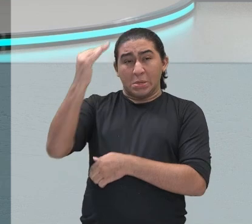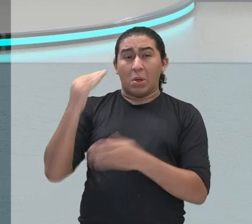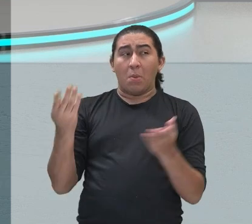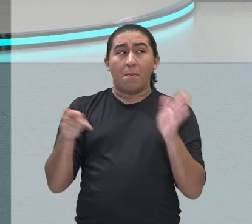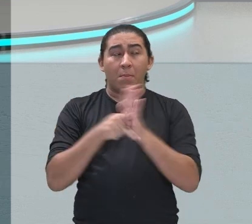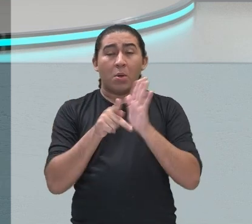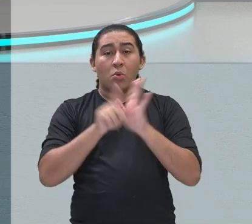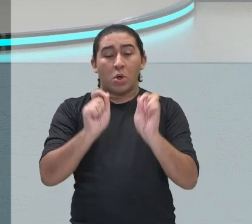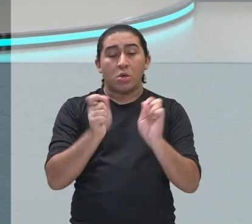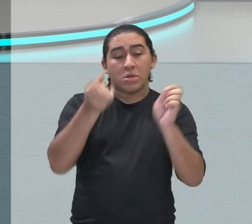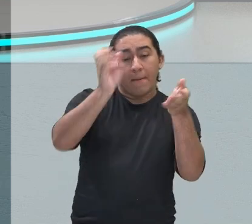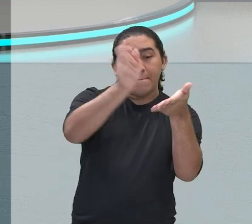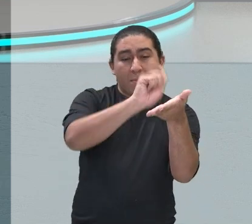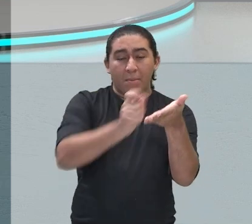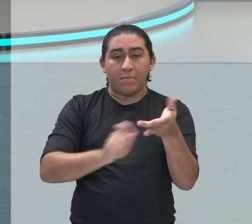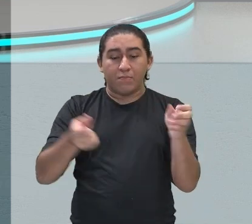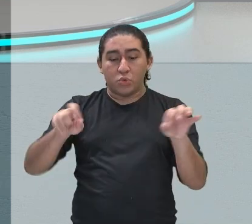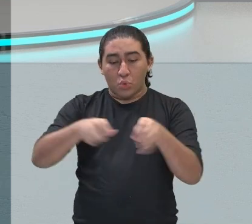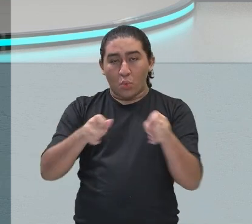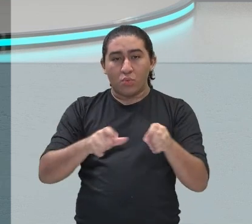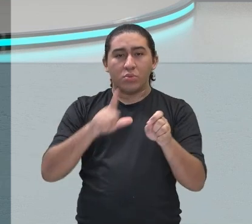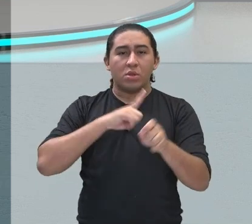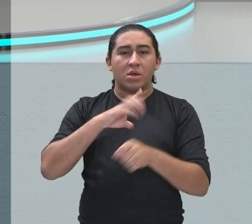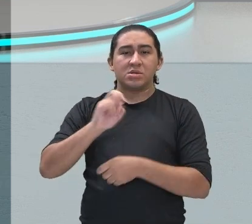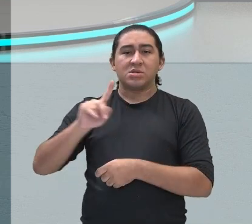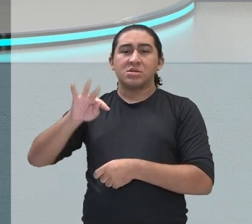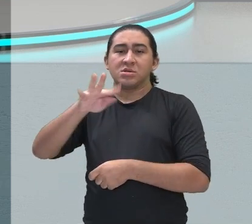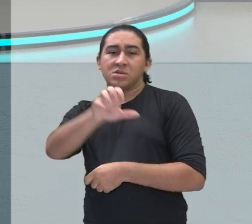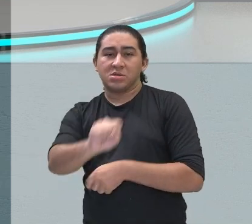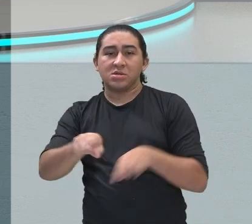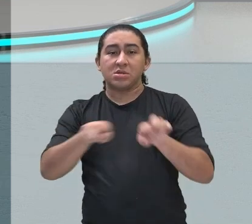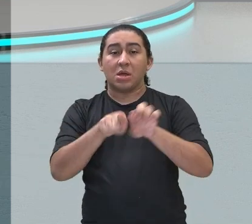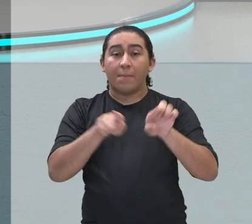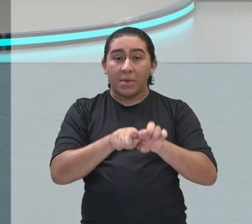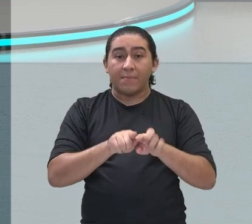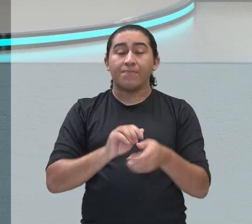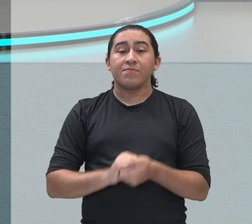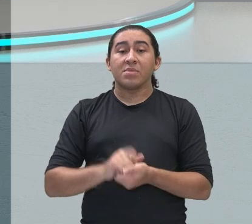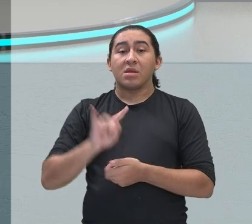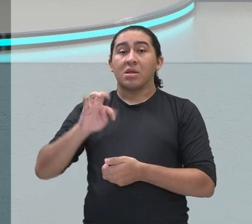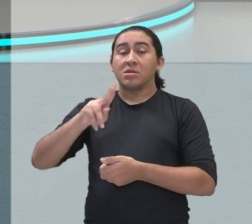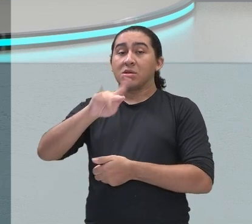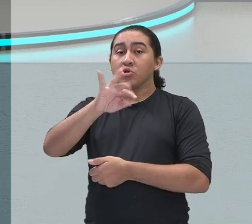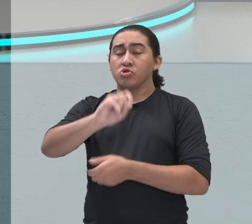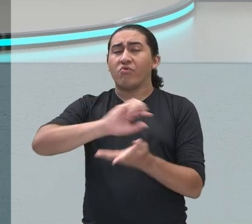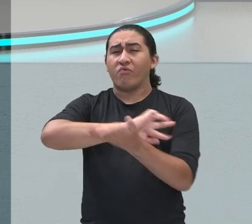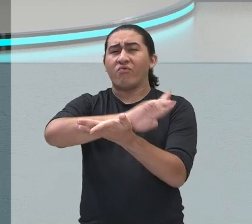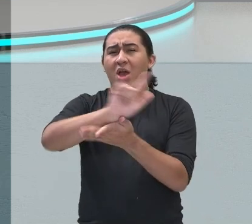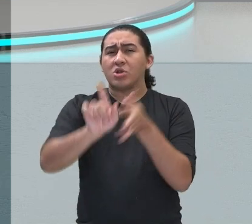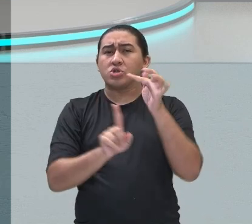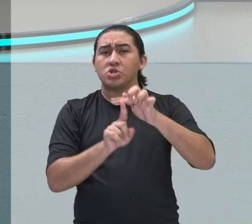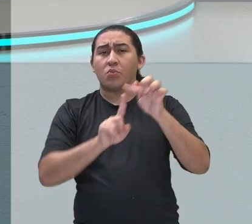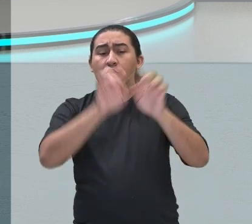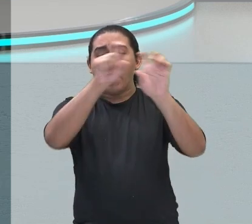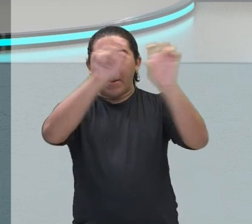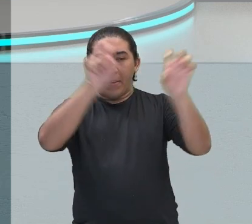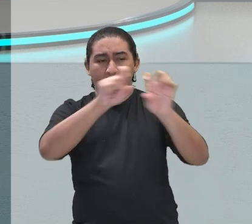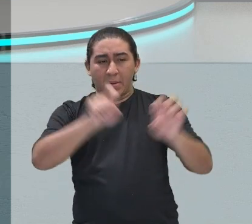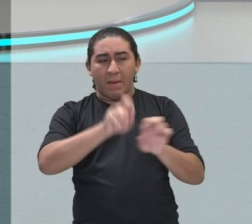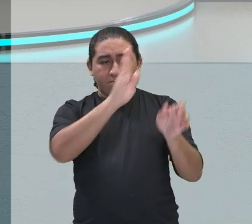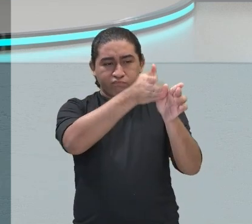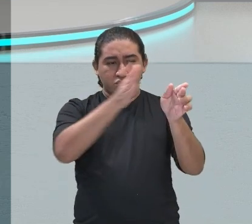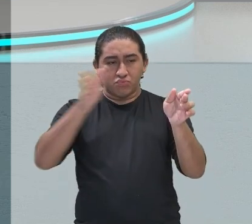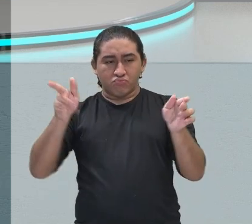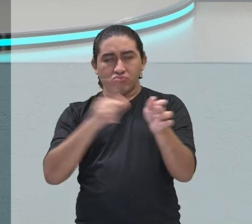composição de sextinas, tercetos e oitavas, influenciando muitos poetas daquele contexto. Então, o que